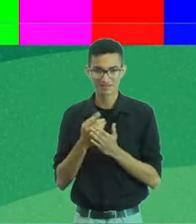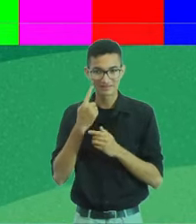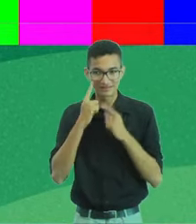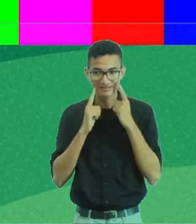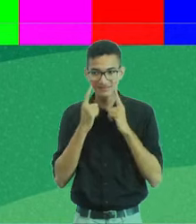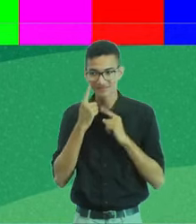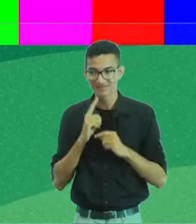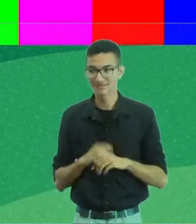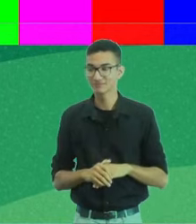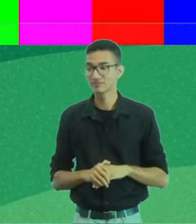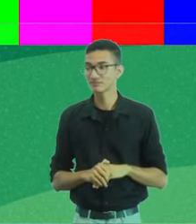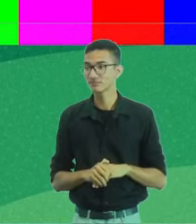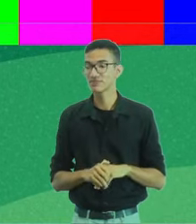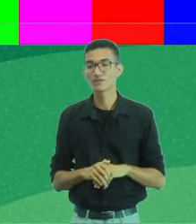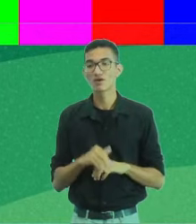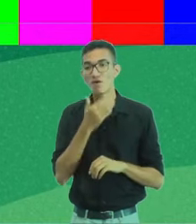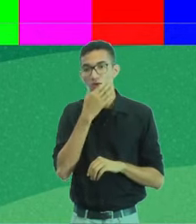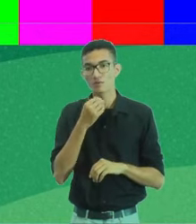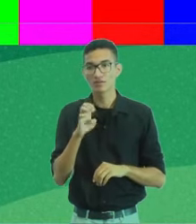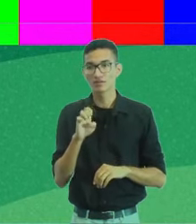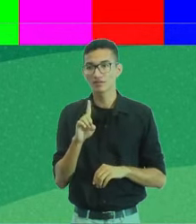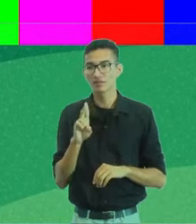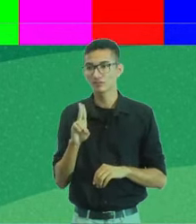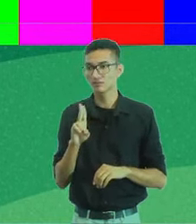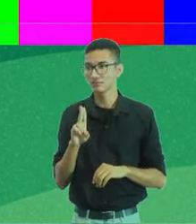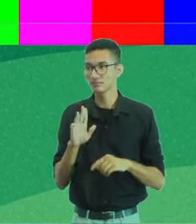Alguém tem uma pergunta para o Edu